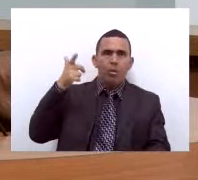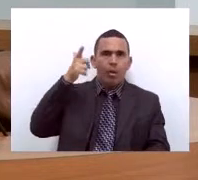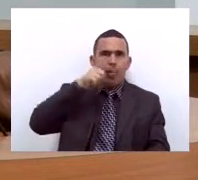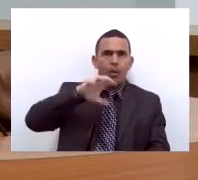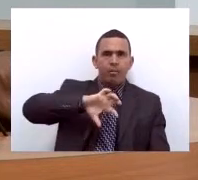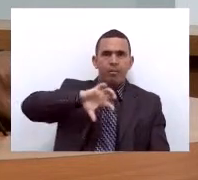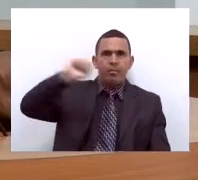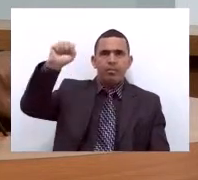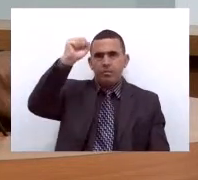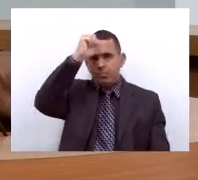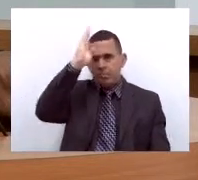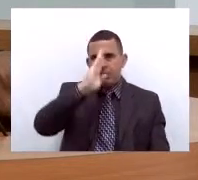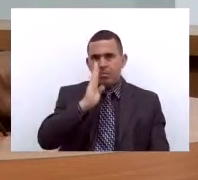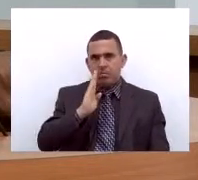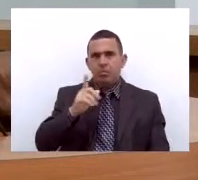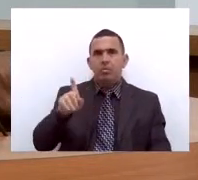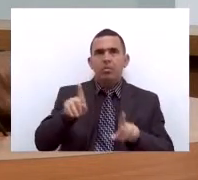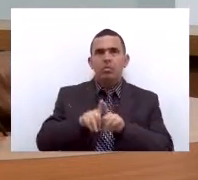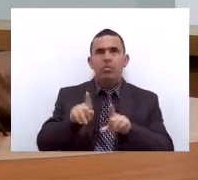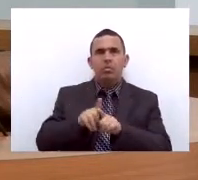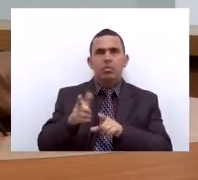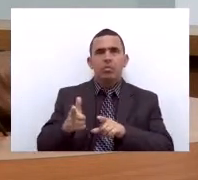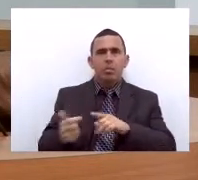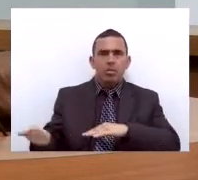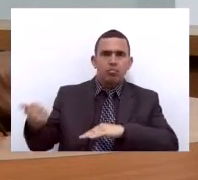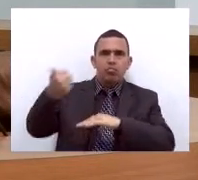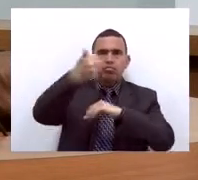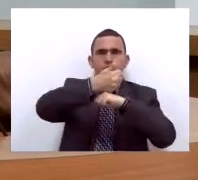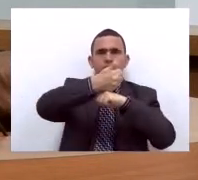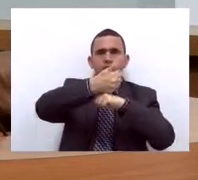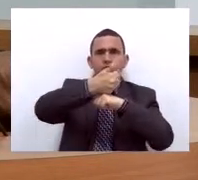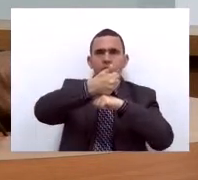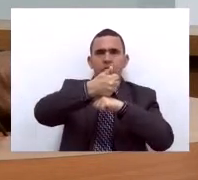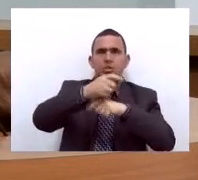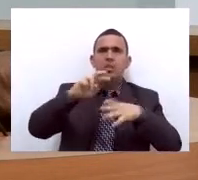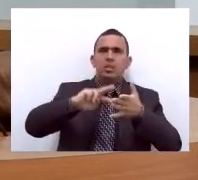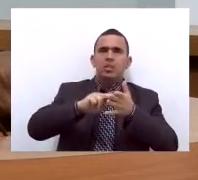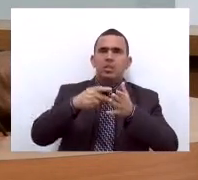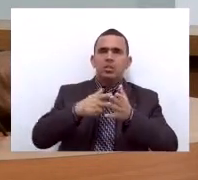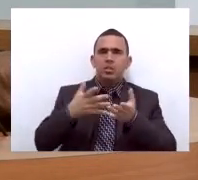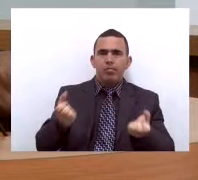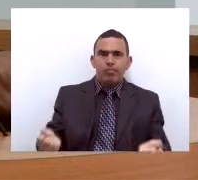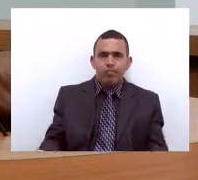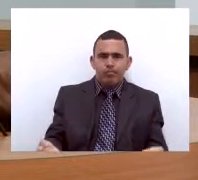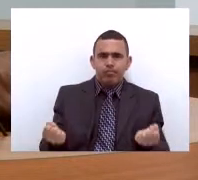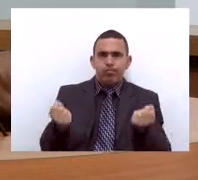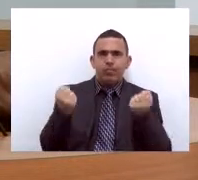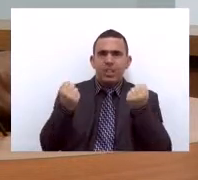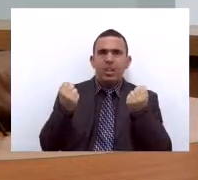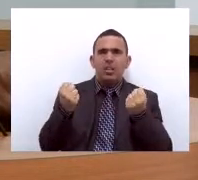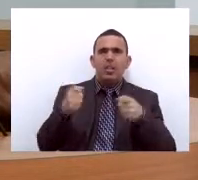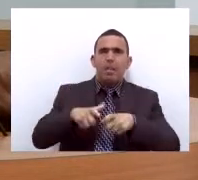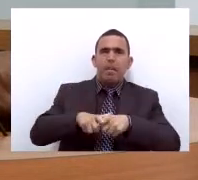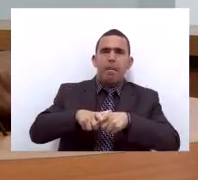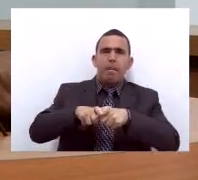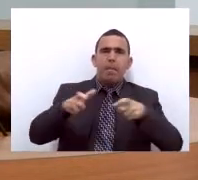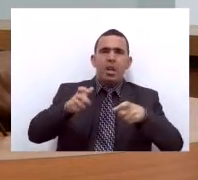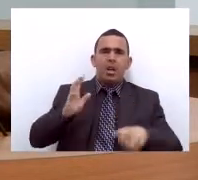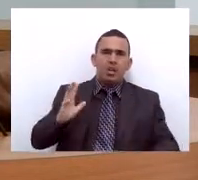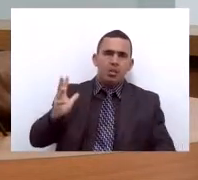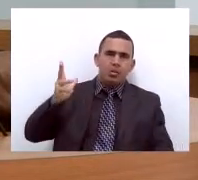brasileiro e recordista, ou seja, o maior peso levantado de todos os atletas do